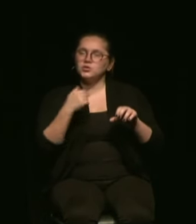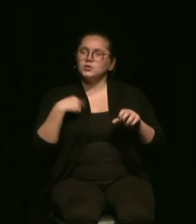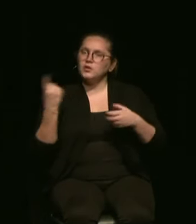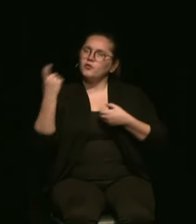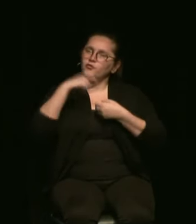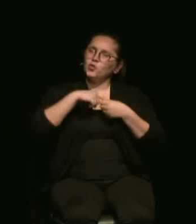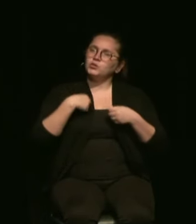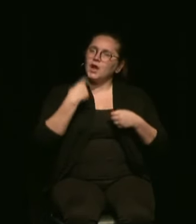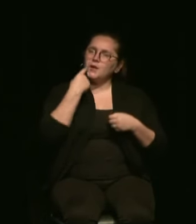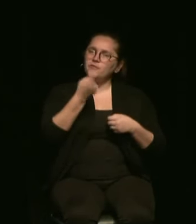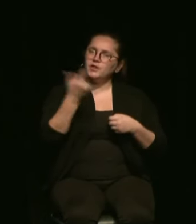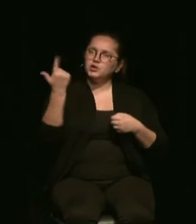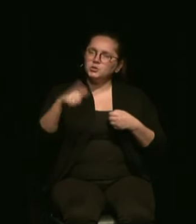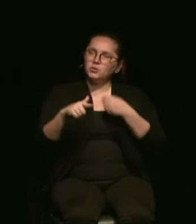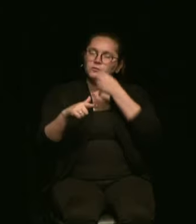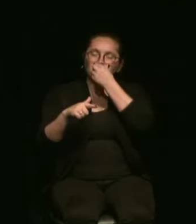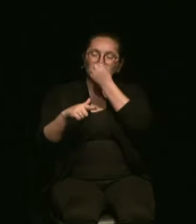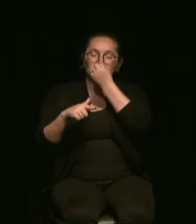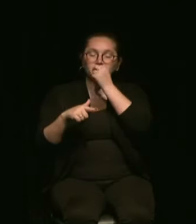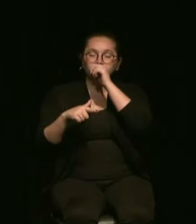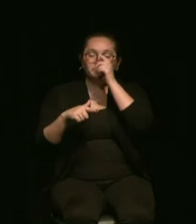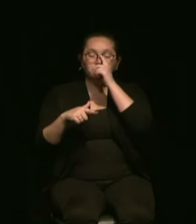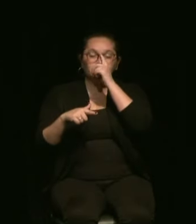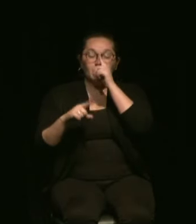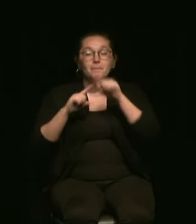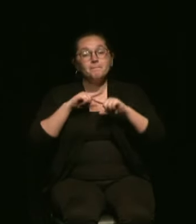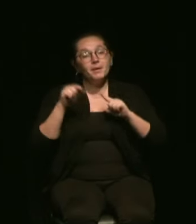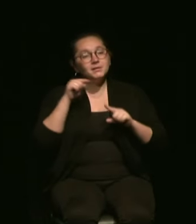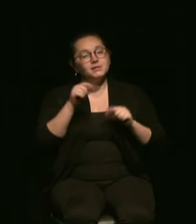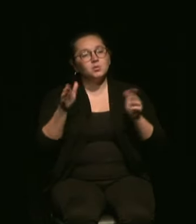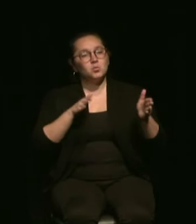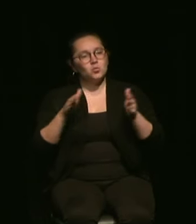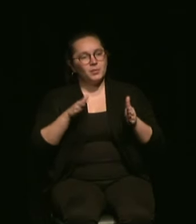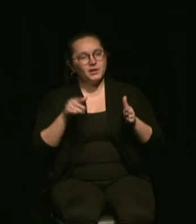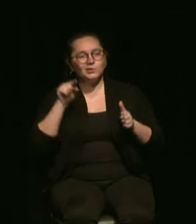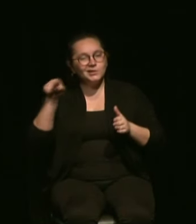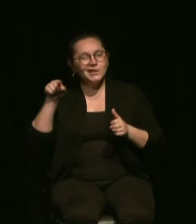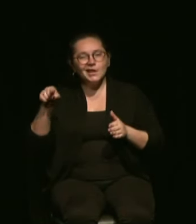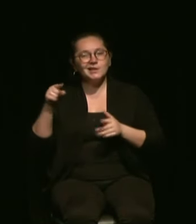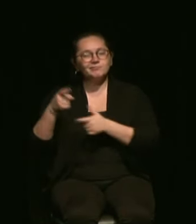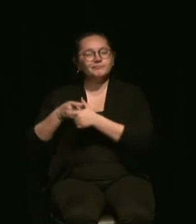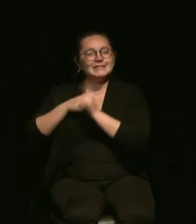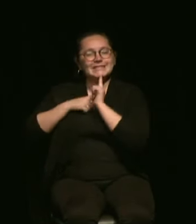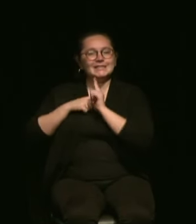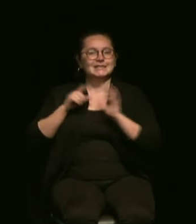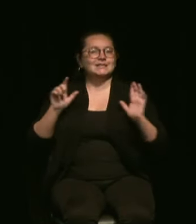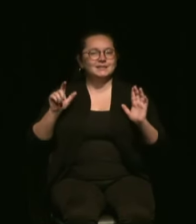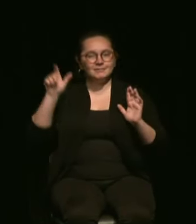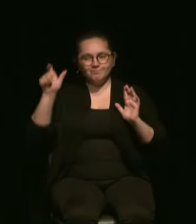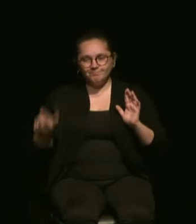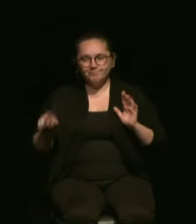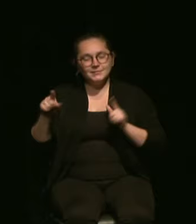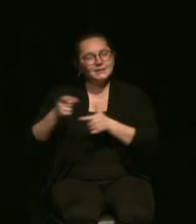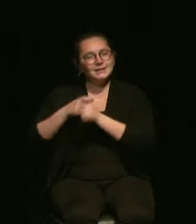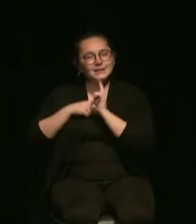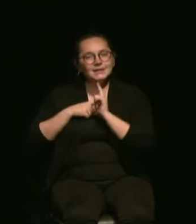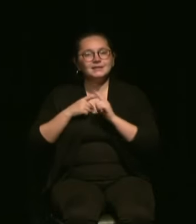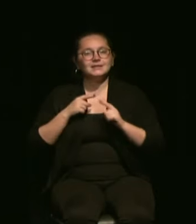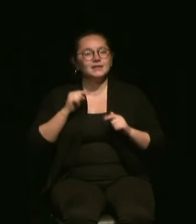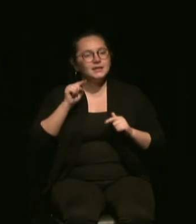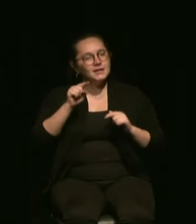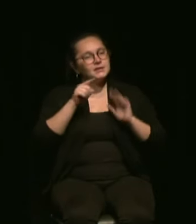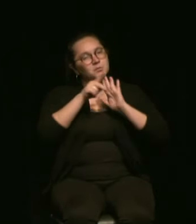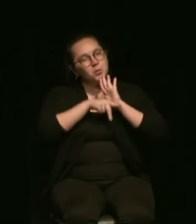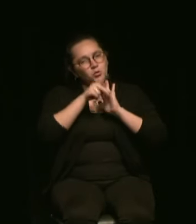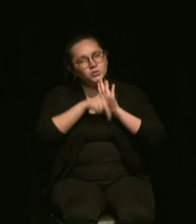e assisti-los com mais atenção. Mas era um momento de crise do Coutinho, e foi um projeto criado um pouco para